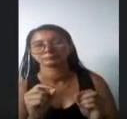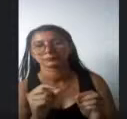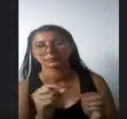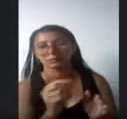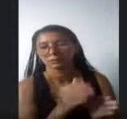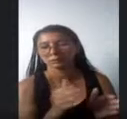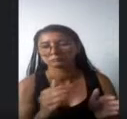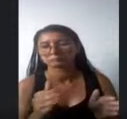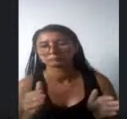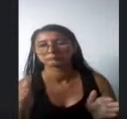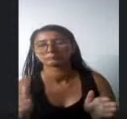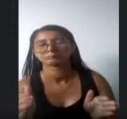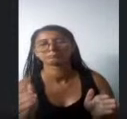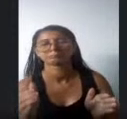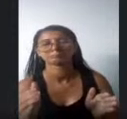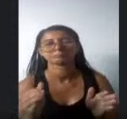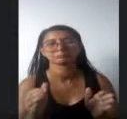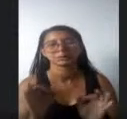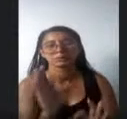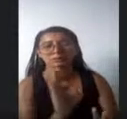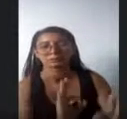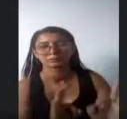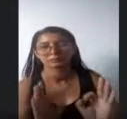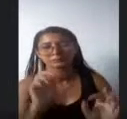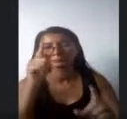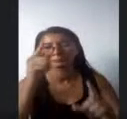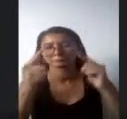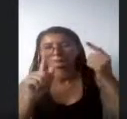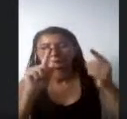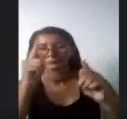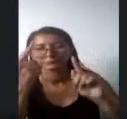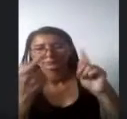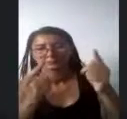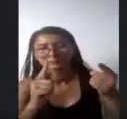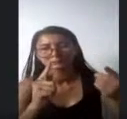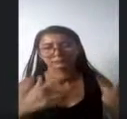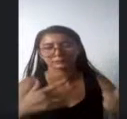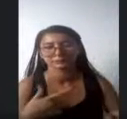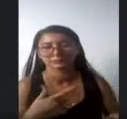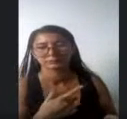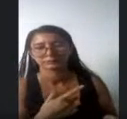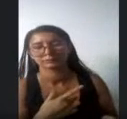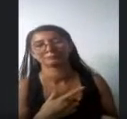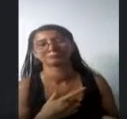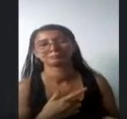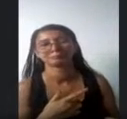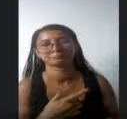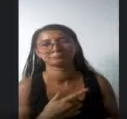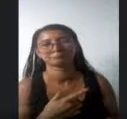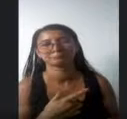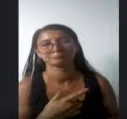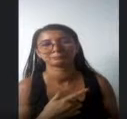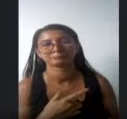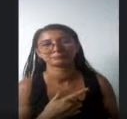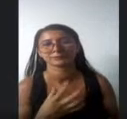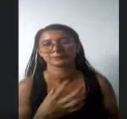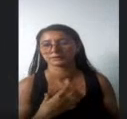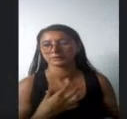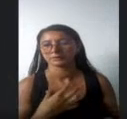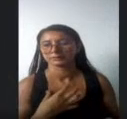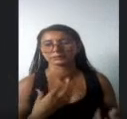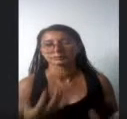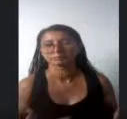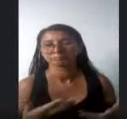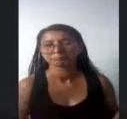conjunto de ideias e registro em relação à saúde do homem, né, a gente poder se motivar dos nossos lugares,